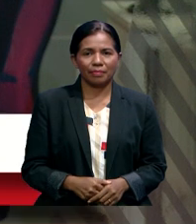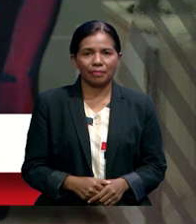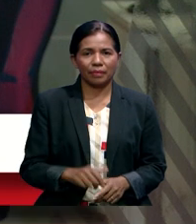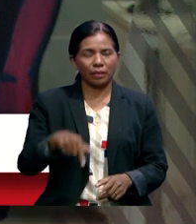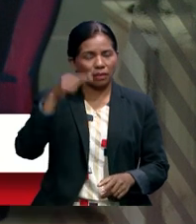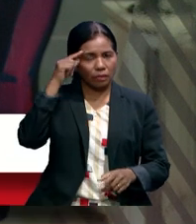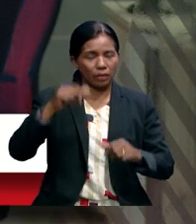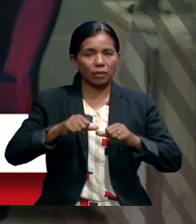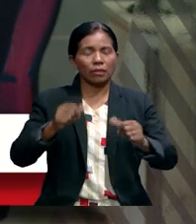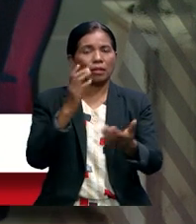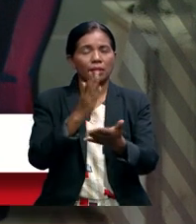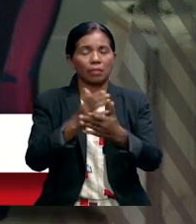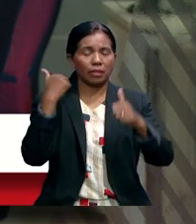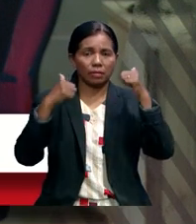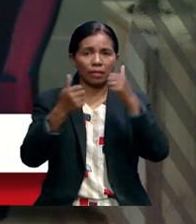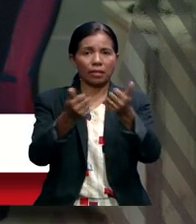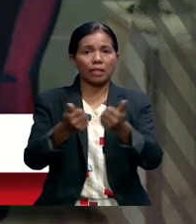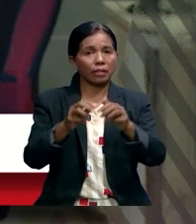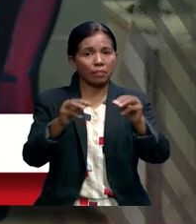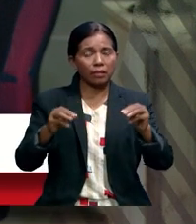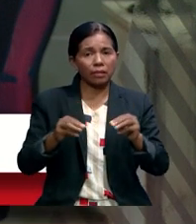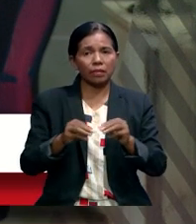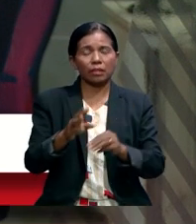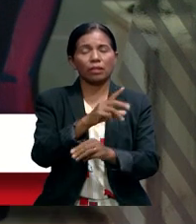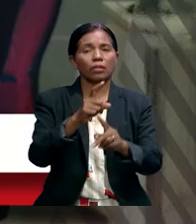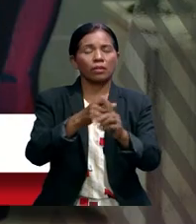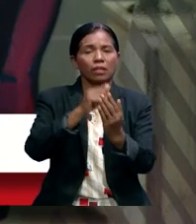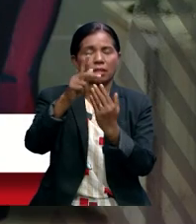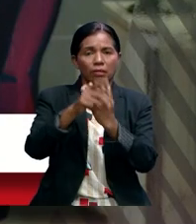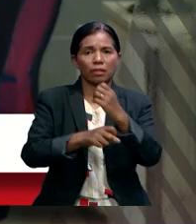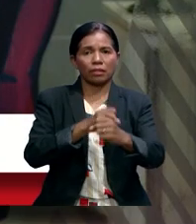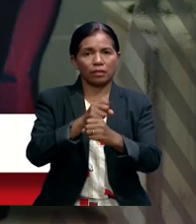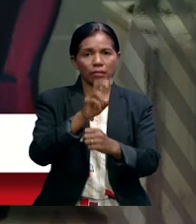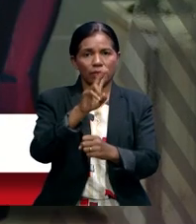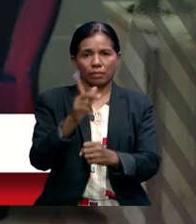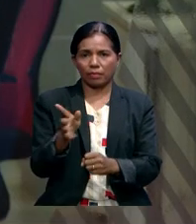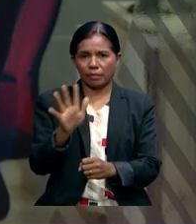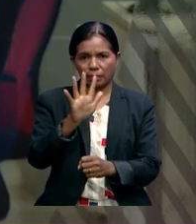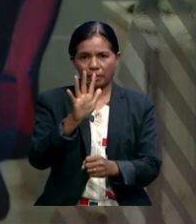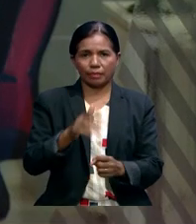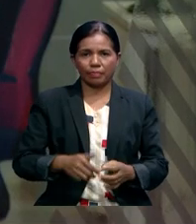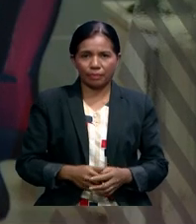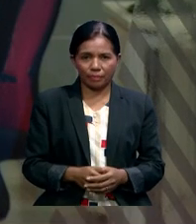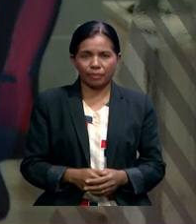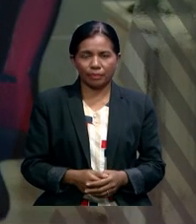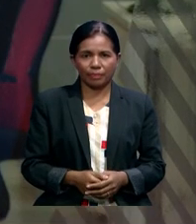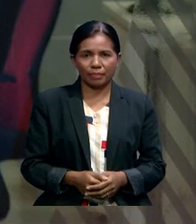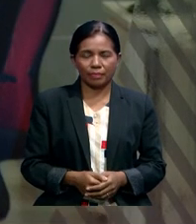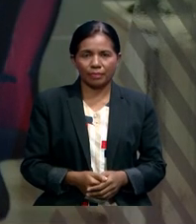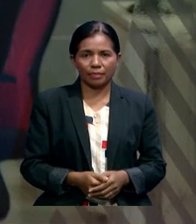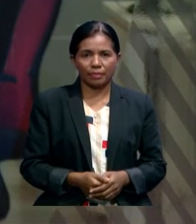Governo continua a suspender a atividade de artes marciais do Fulan Abril Tina Rihunrua Ruanulu Racing Lima.